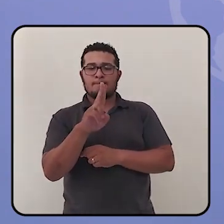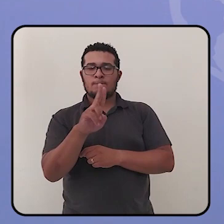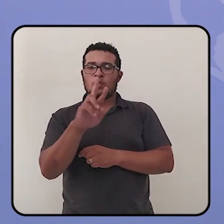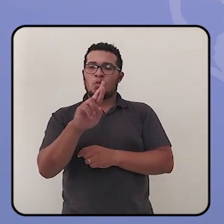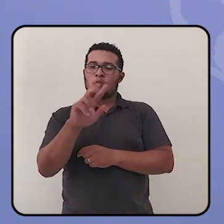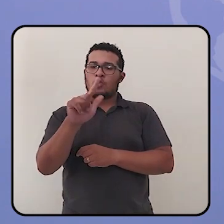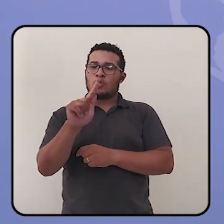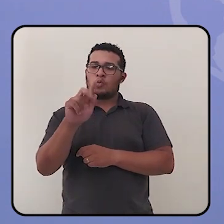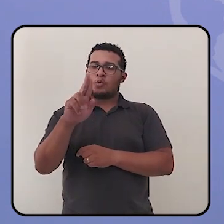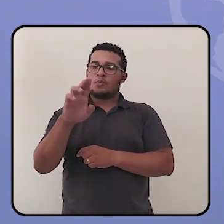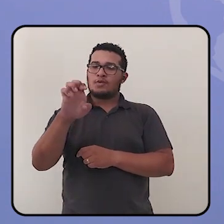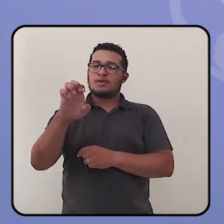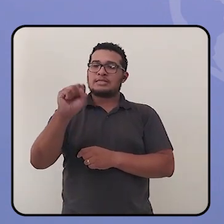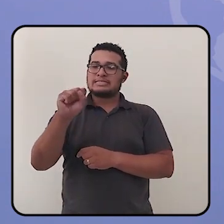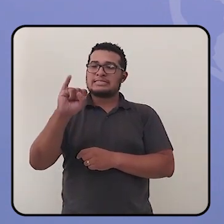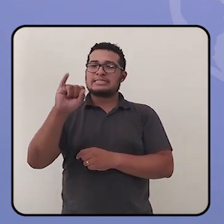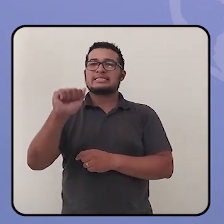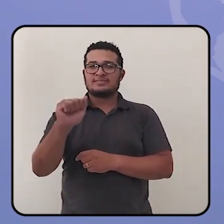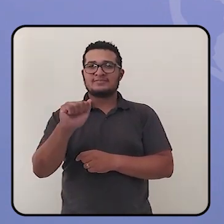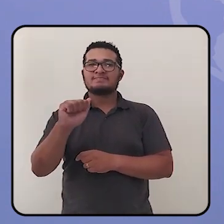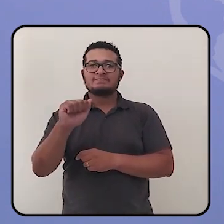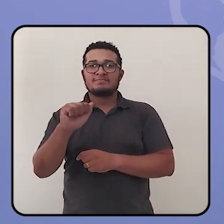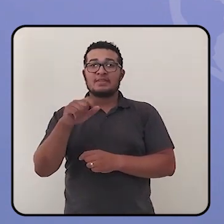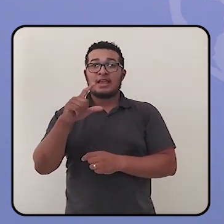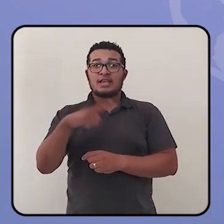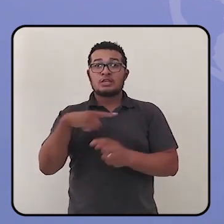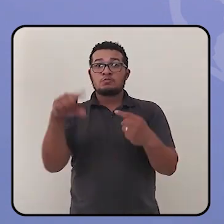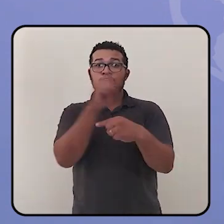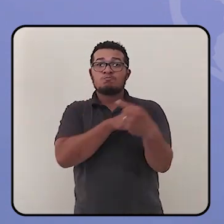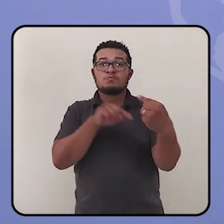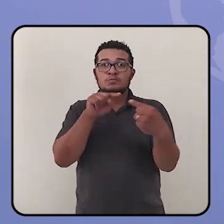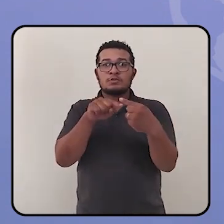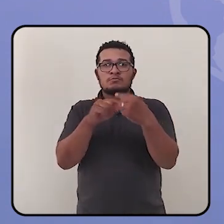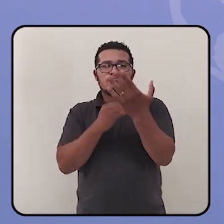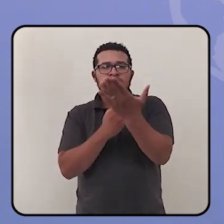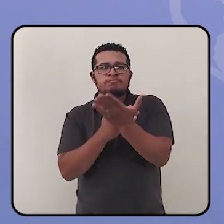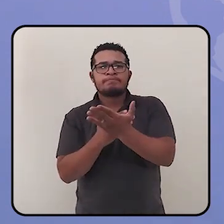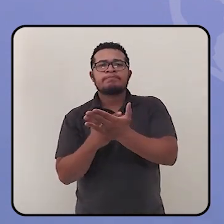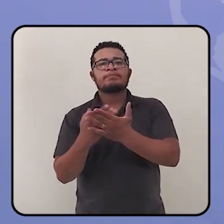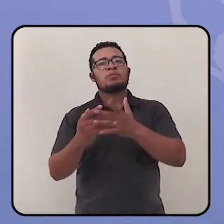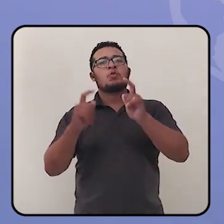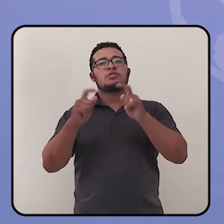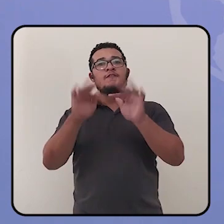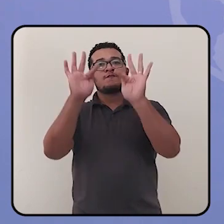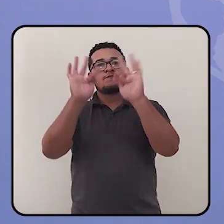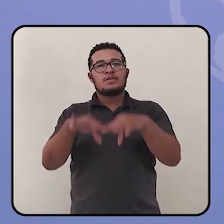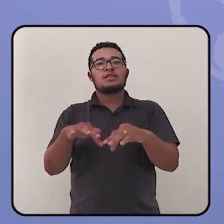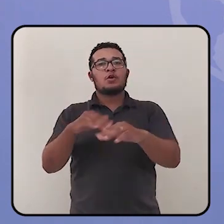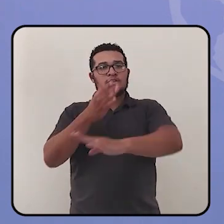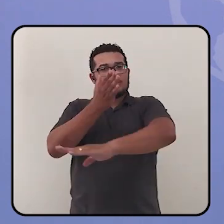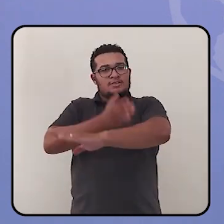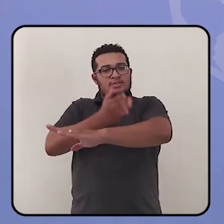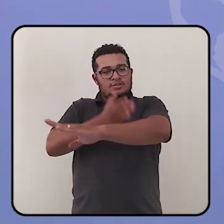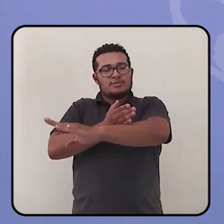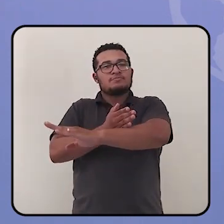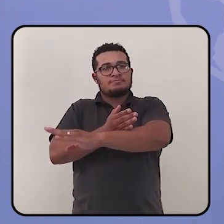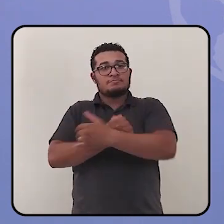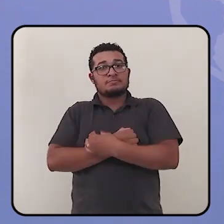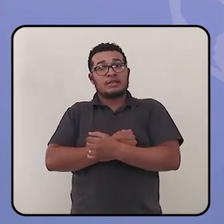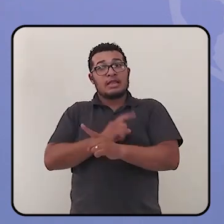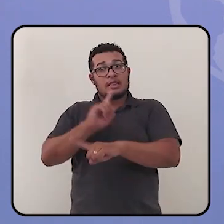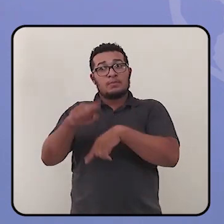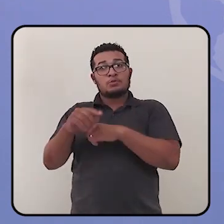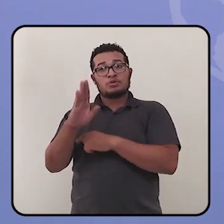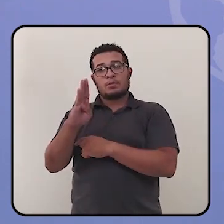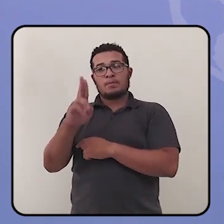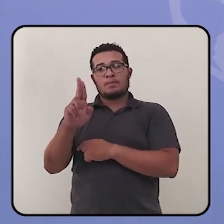importante a burguesia comercial ela ganha um papel lá nasci no final da idade média e os burgueses eles culturamente